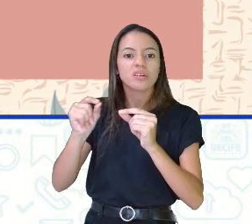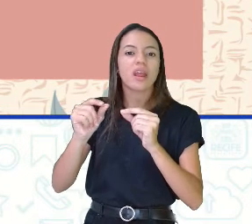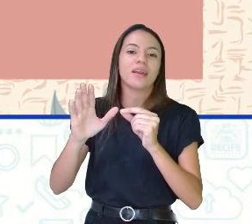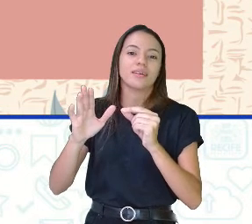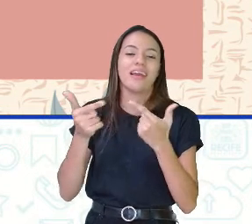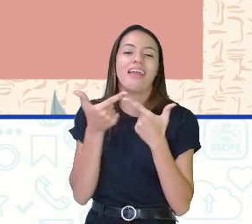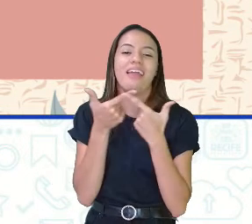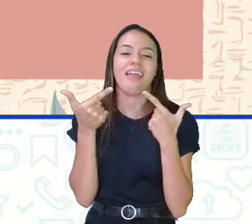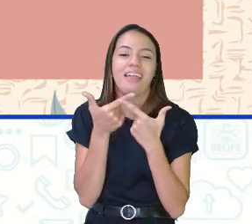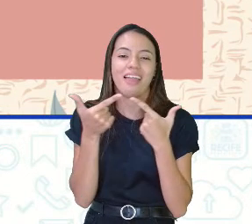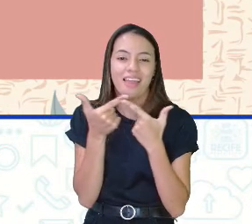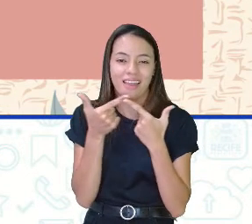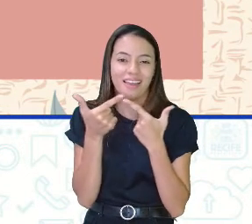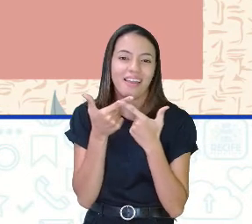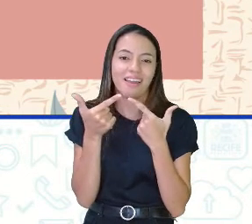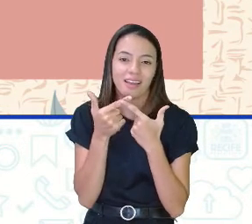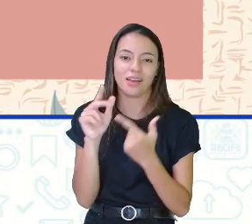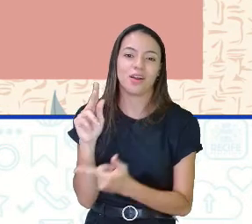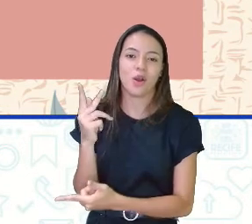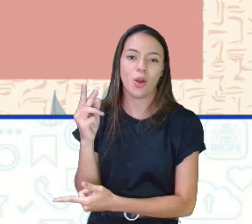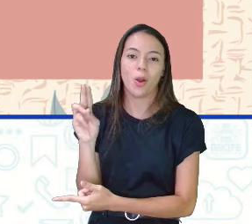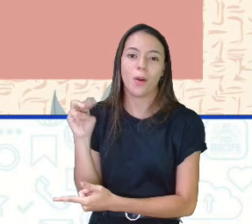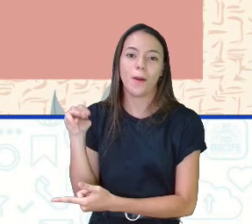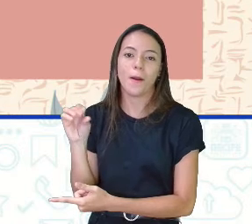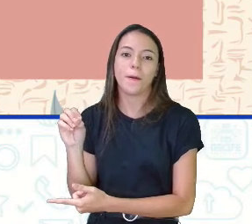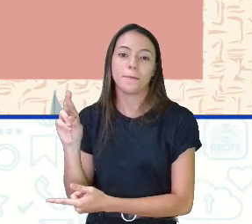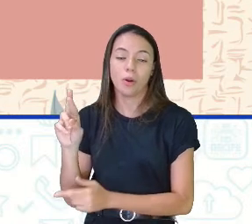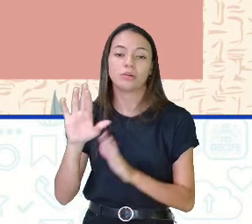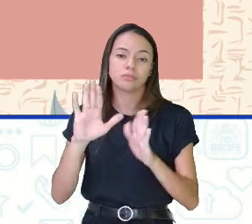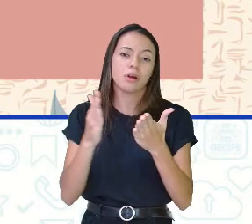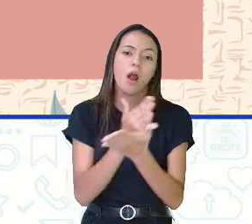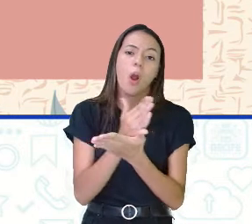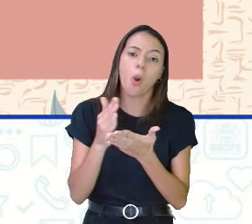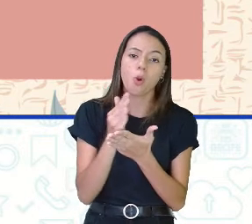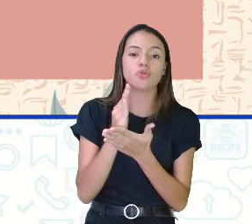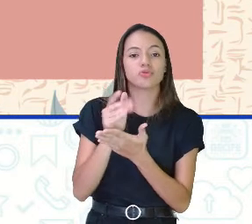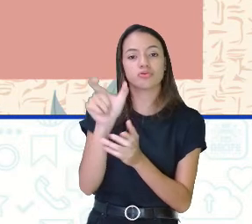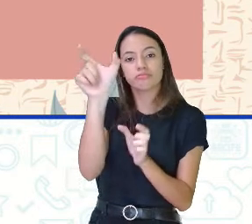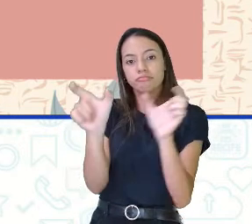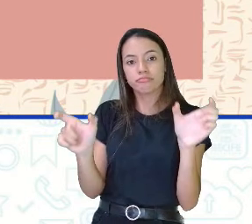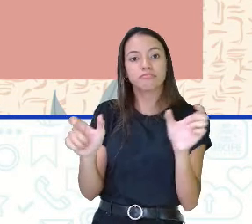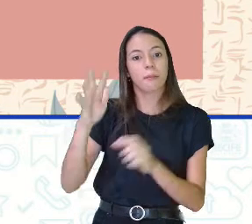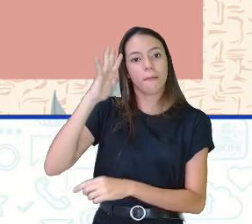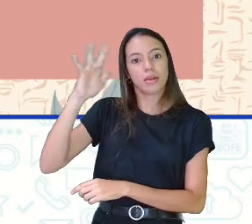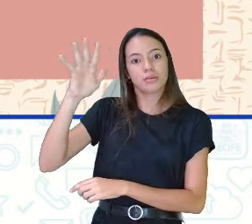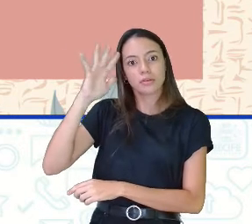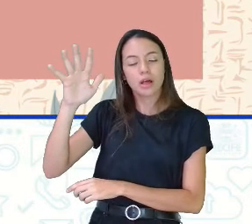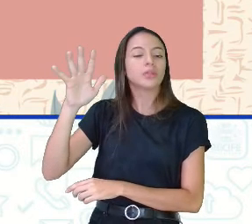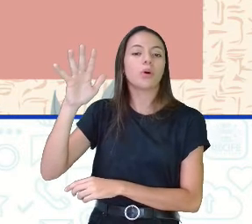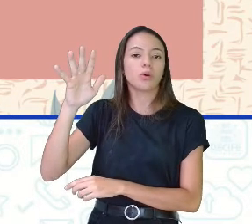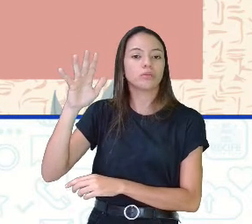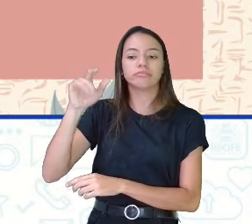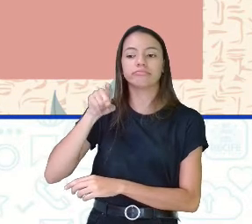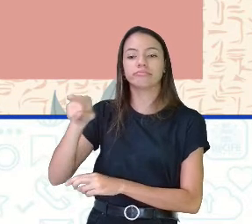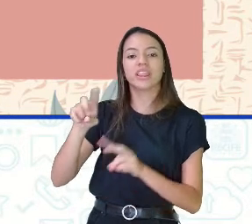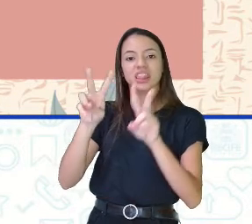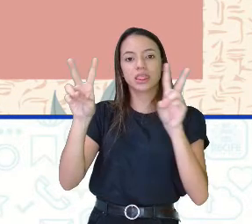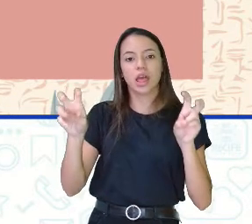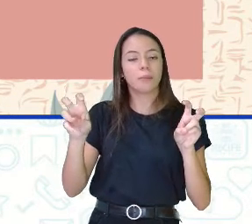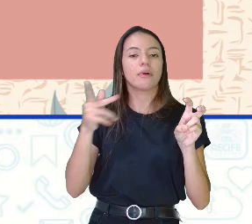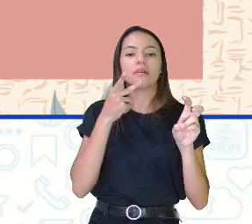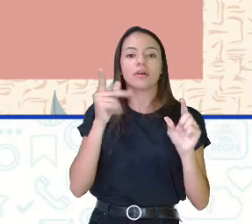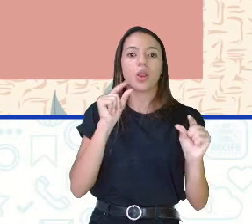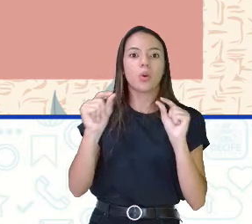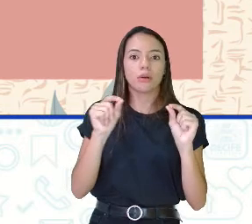humor ou ao riso. Para alguns estudiosos do tema, o sarcasmo corresponde a um tipo de ironia com um